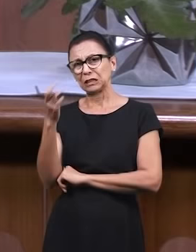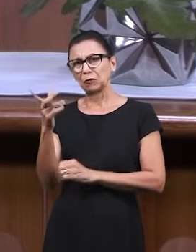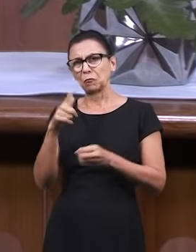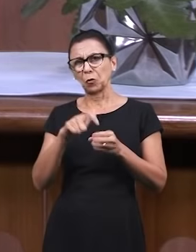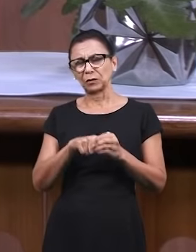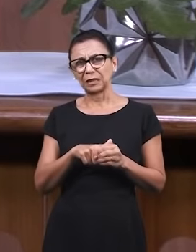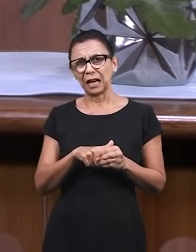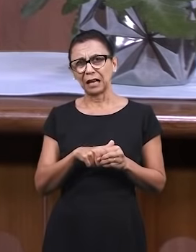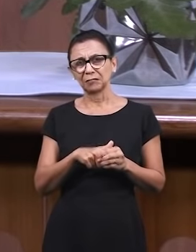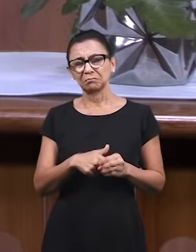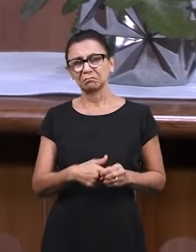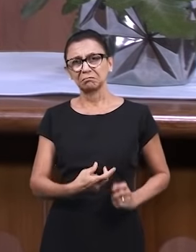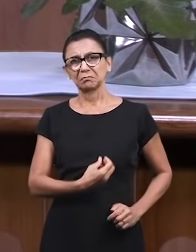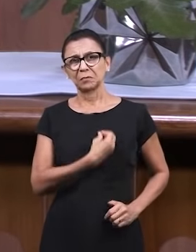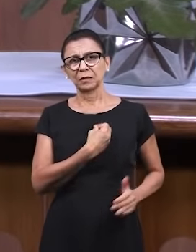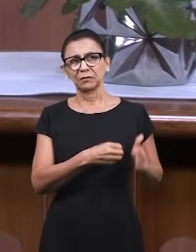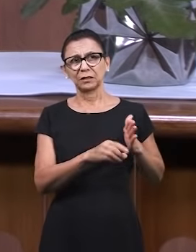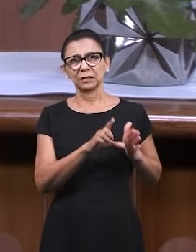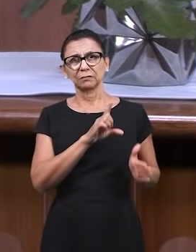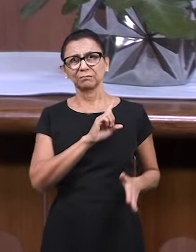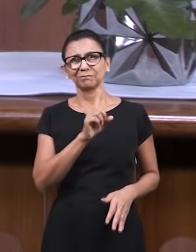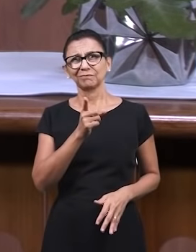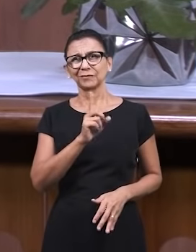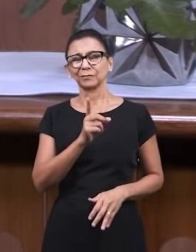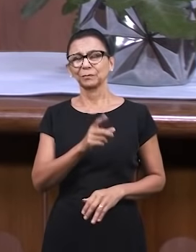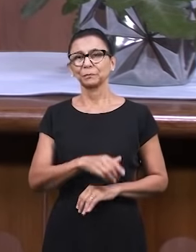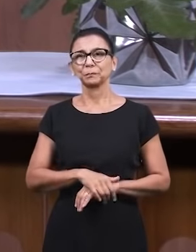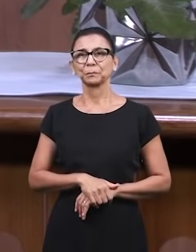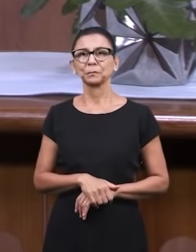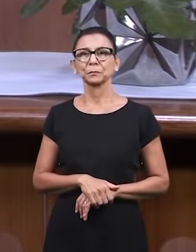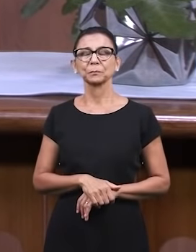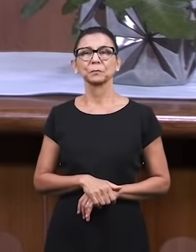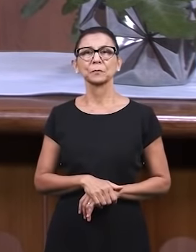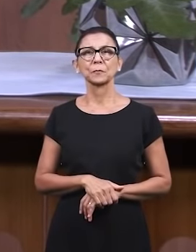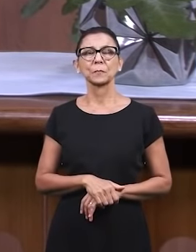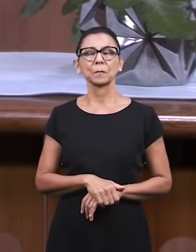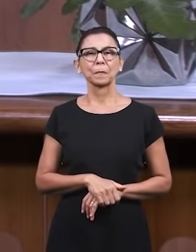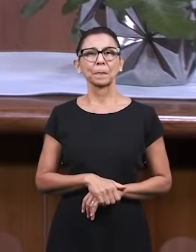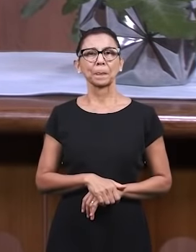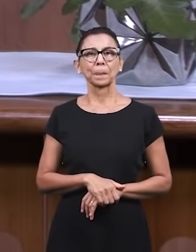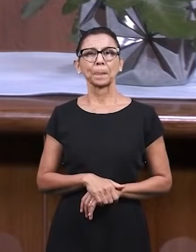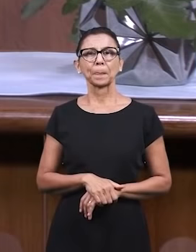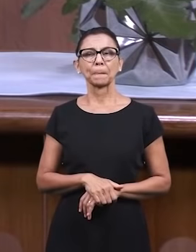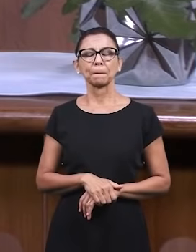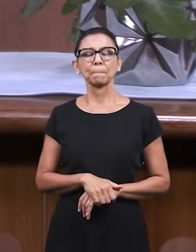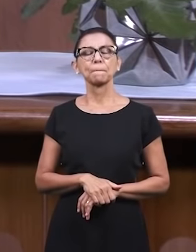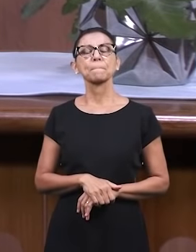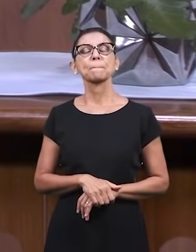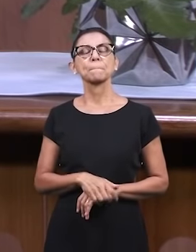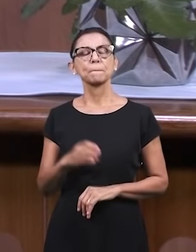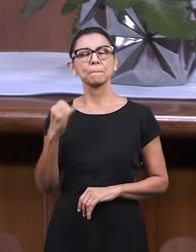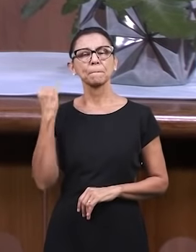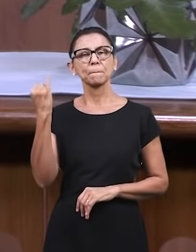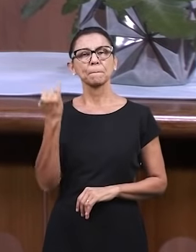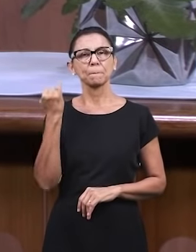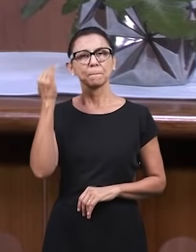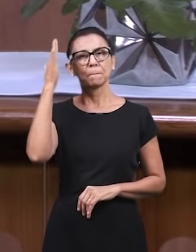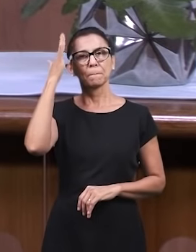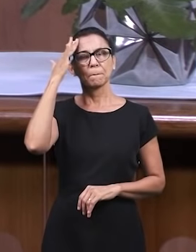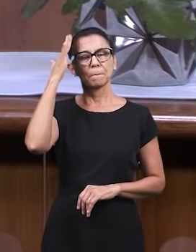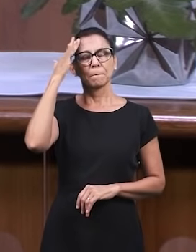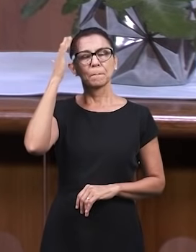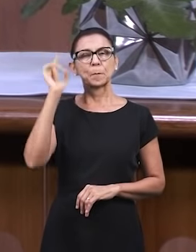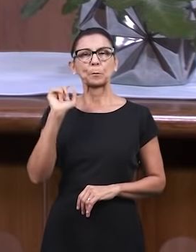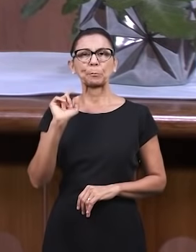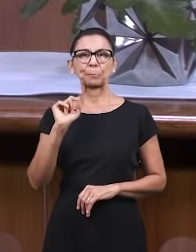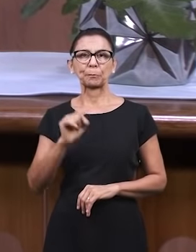ele vai dar uma palavra em nome dos discípulos, que é a palavra que está no nosso coração. É muito importante nós